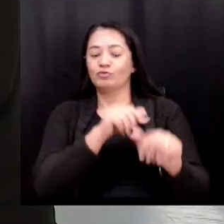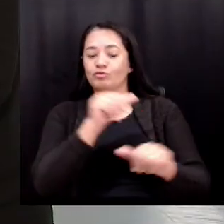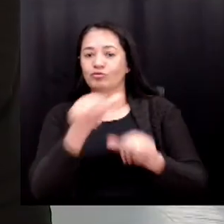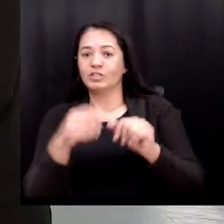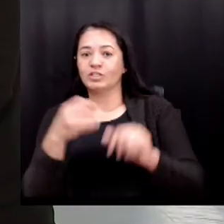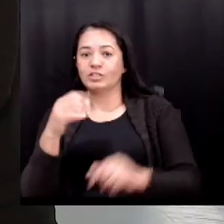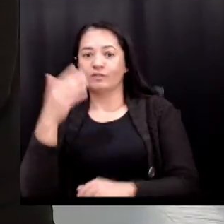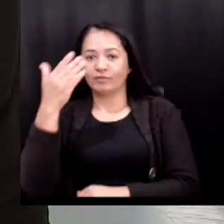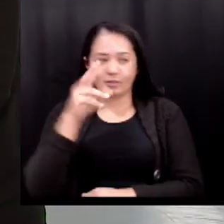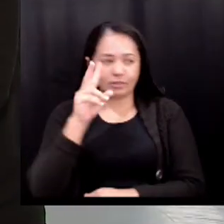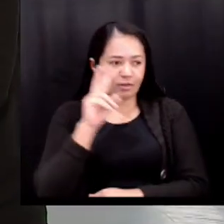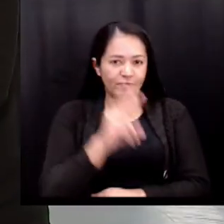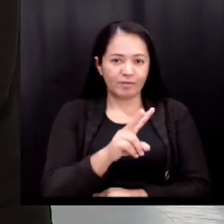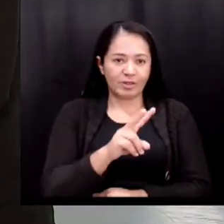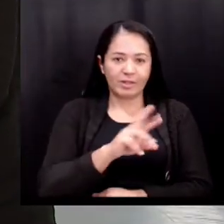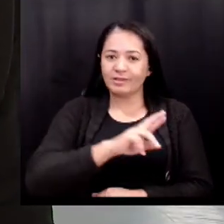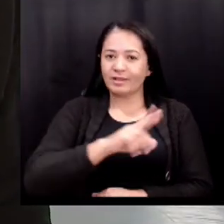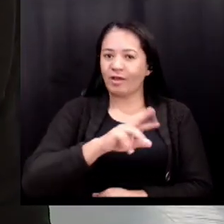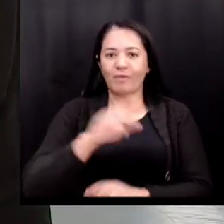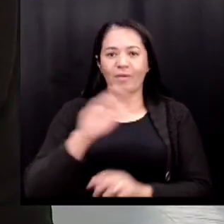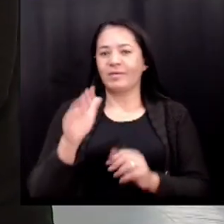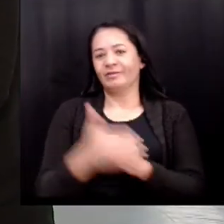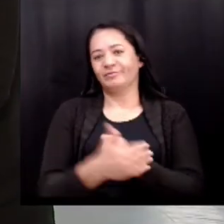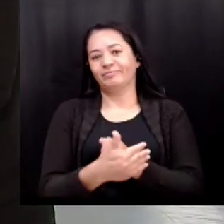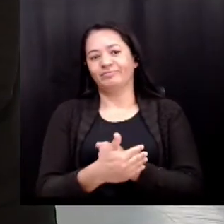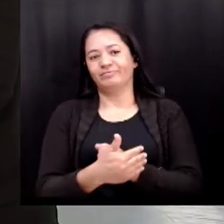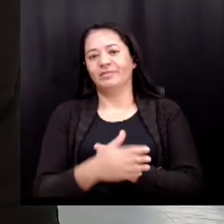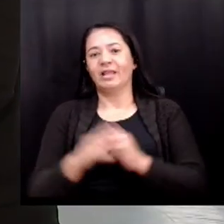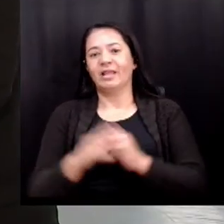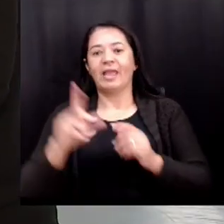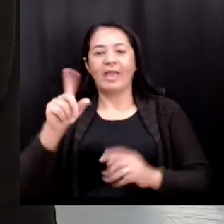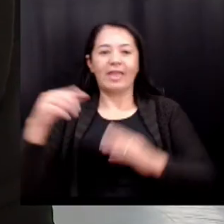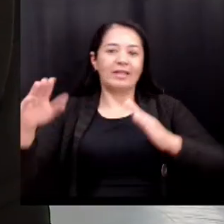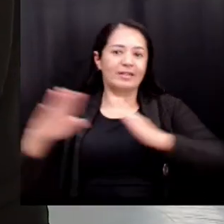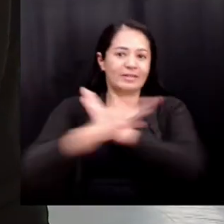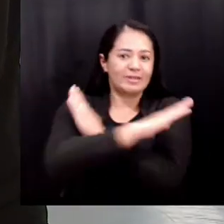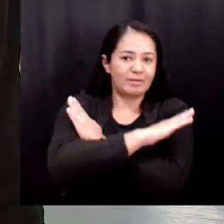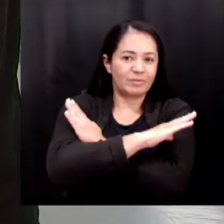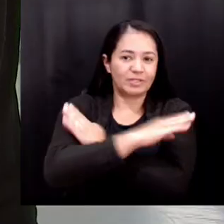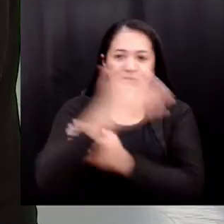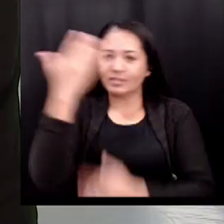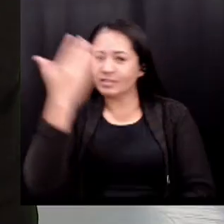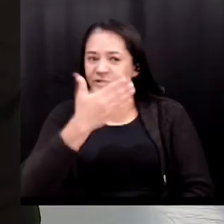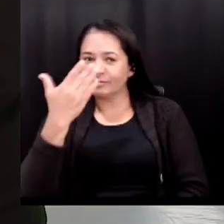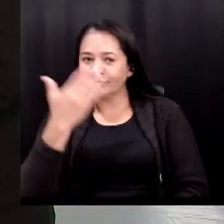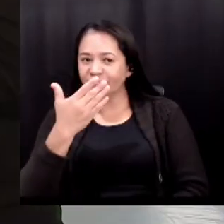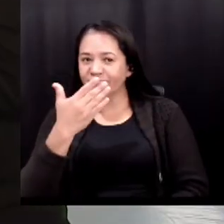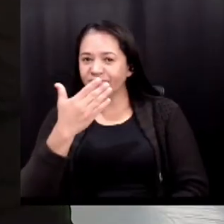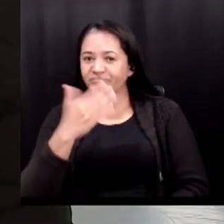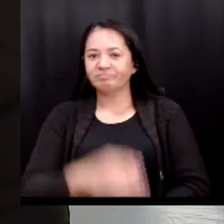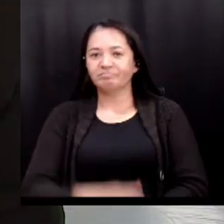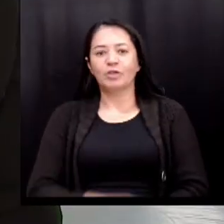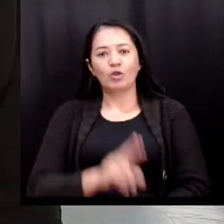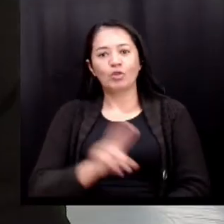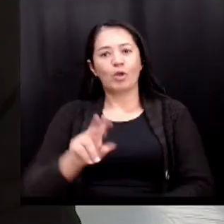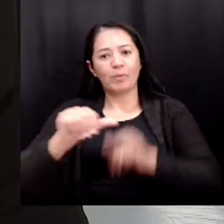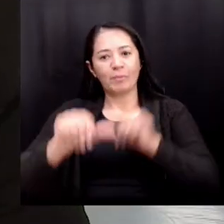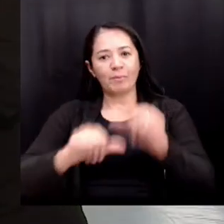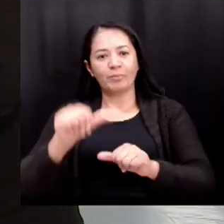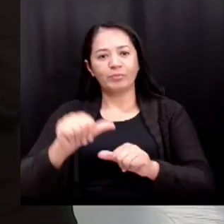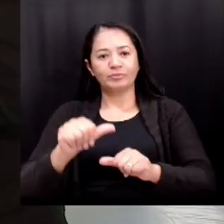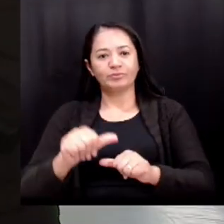não é mais shinobi, é um samurai. Se você não vê, Shinobi no Mono. Qual que é a diferença entre o ninjutsu e o